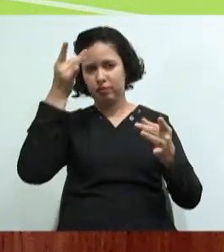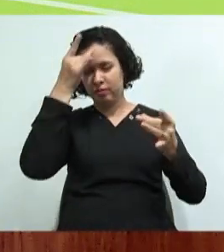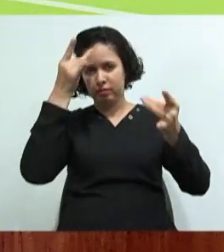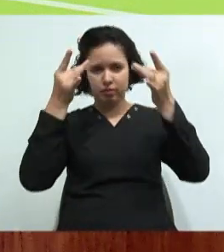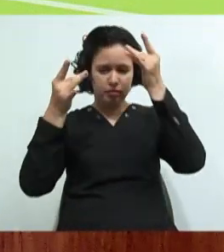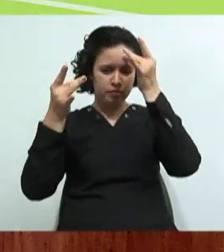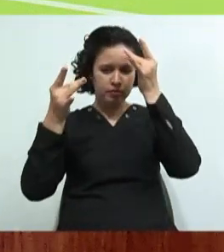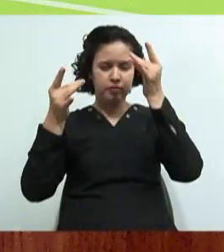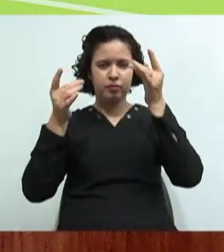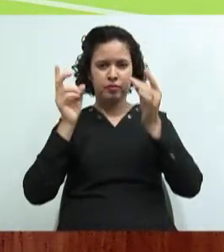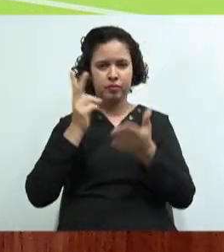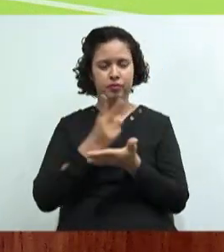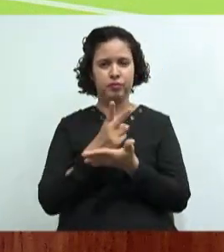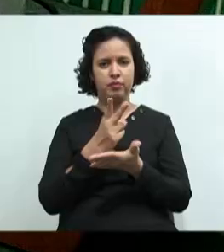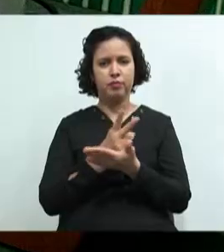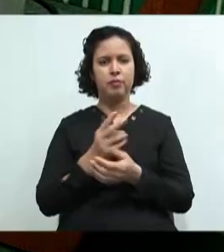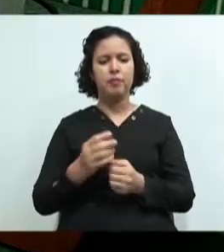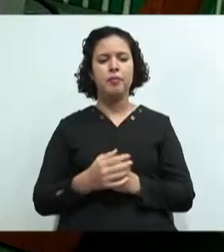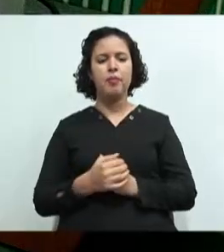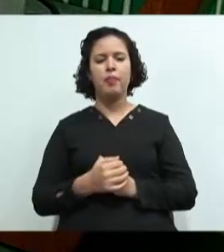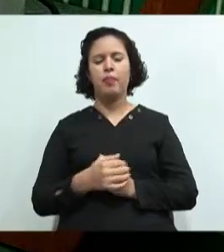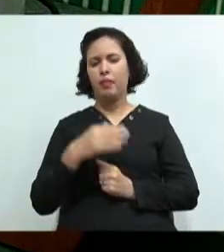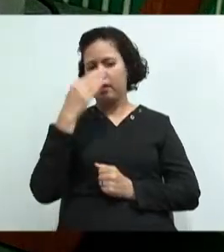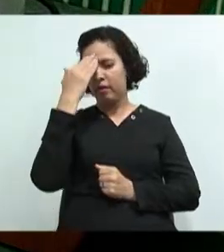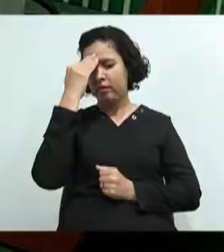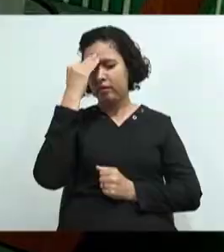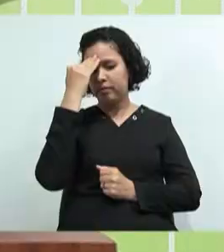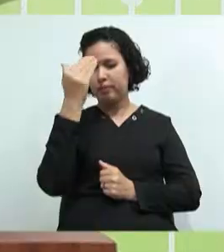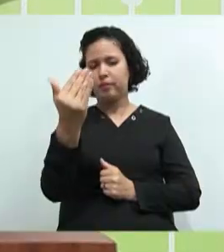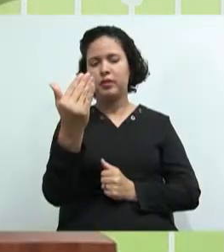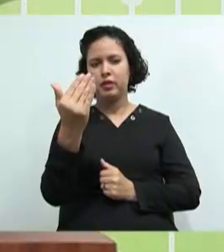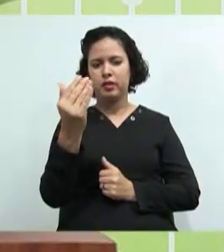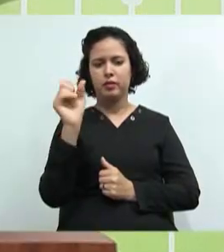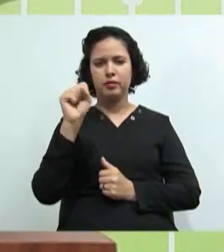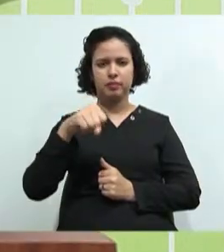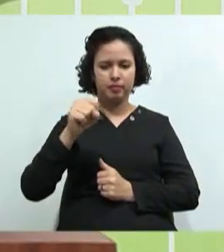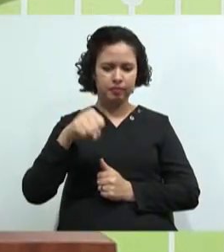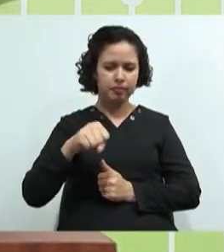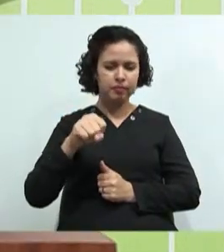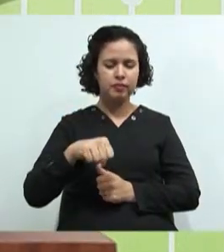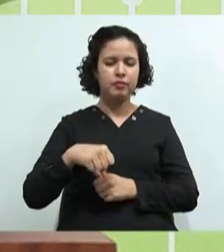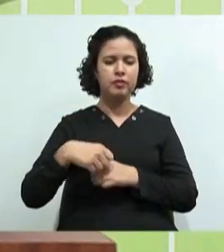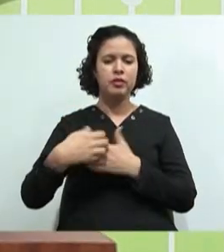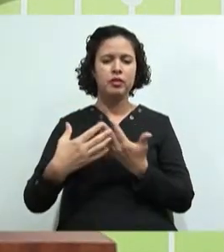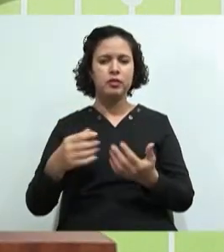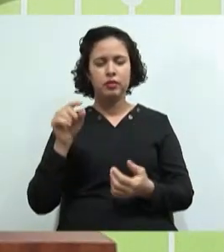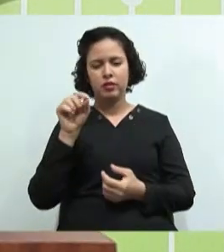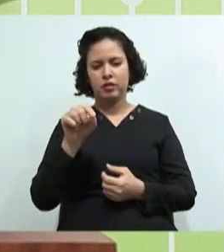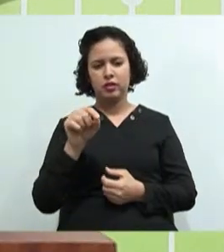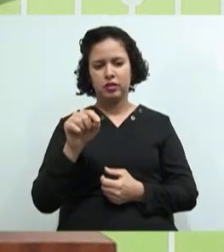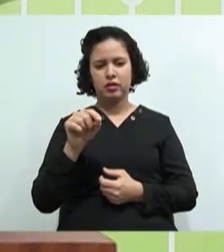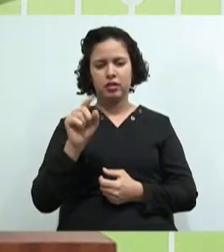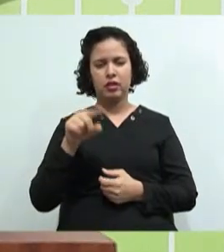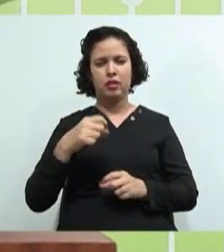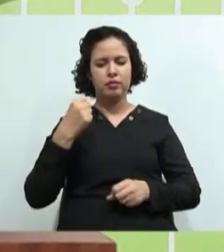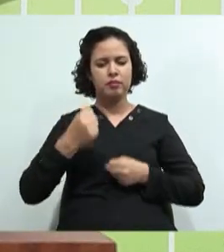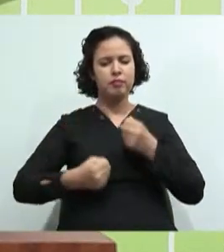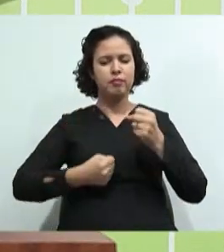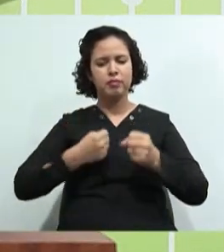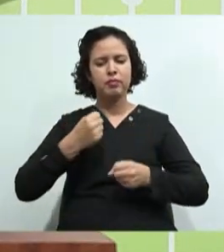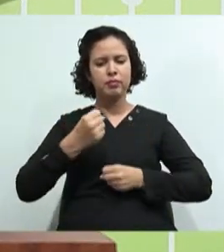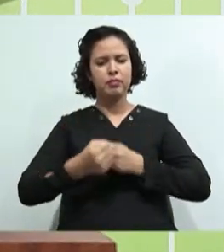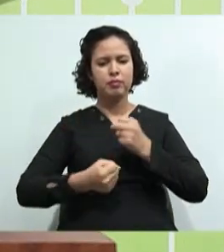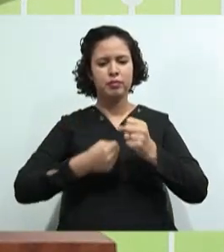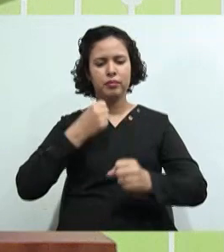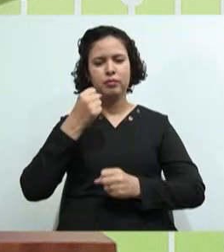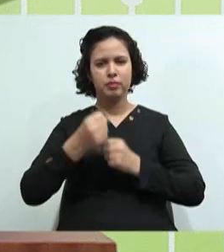esse conhecimento, ok, professor Alberto? Obrigado, professor Jorge, é isso mesmo, então você que é atleta aí, na verdade eu costumo correr aí de